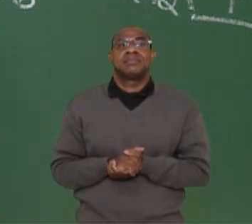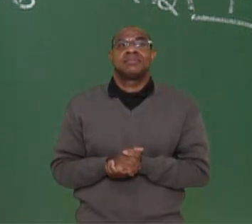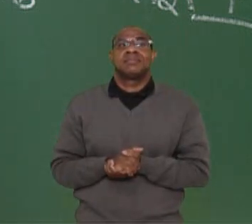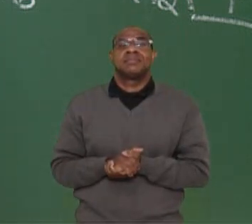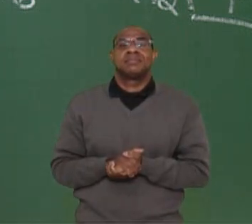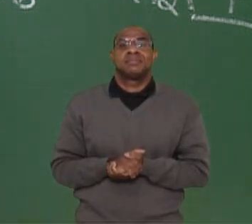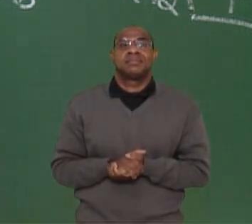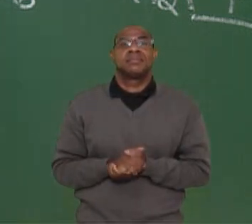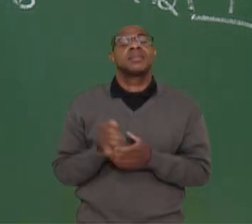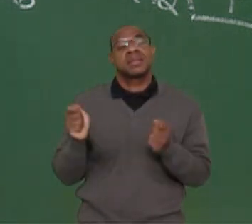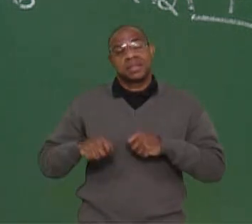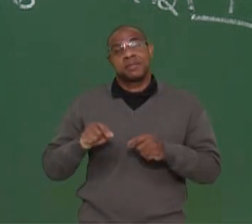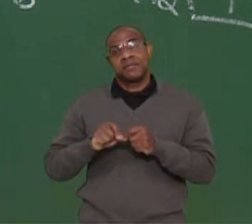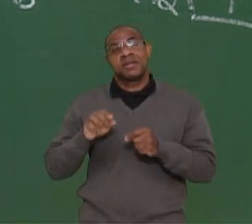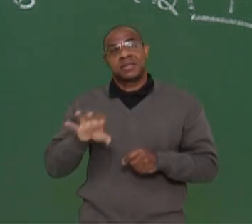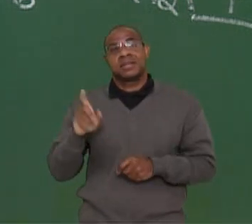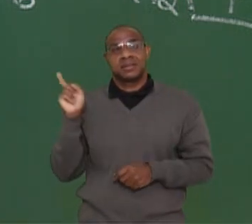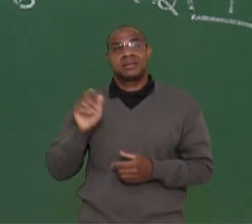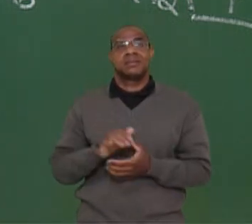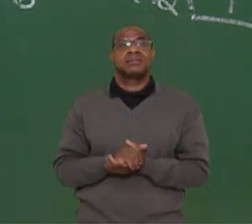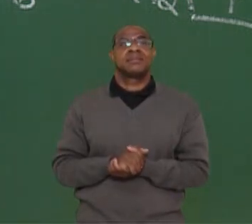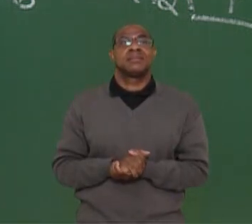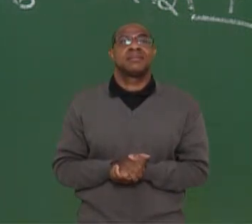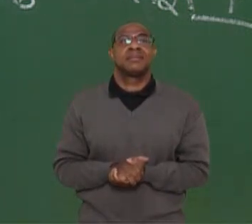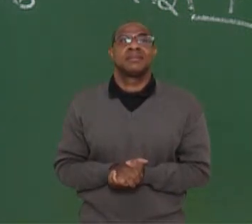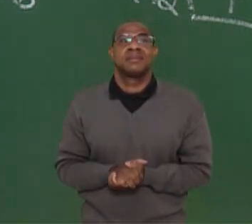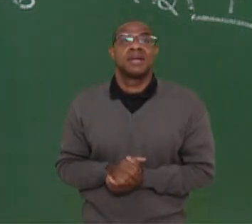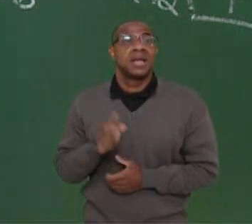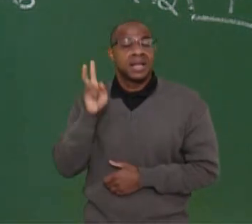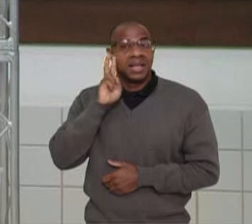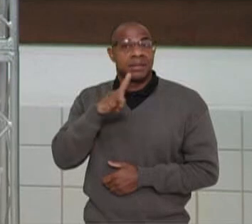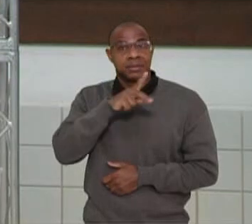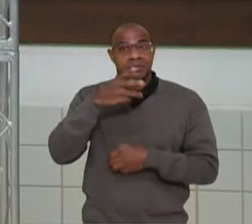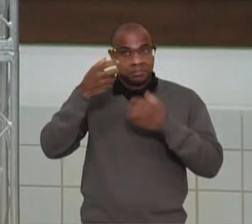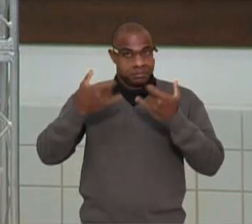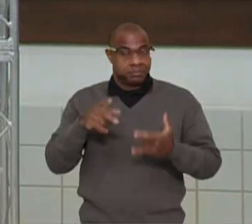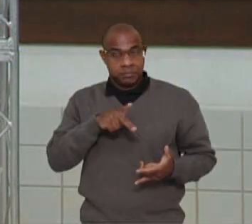Também dá para fazer desse jeito, tá? Mas lembra do que eu disse.